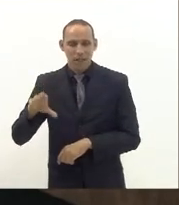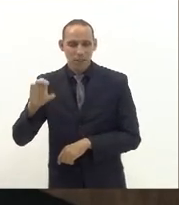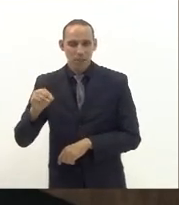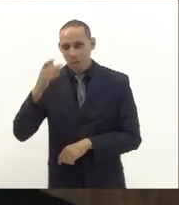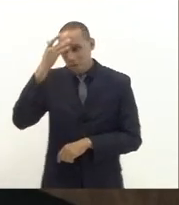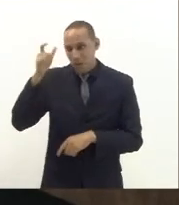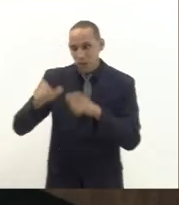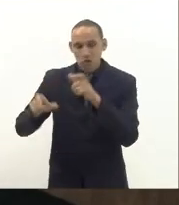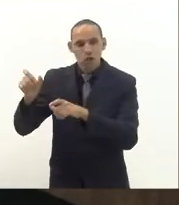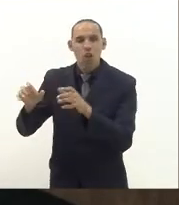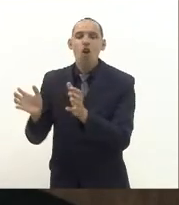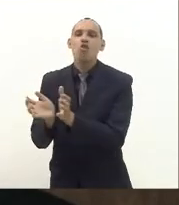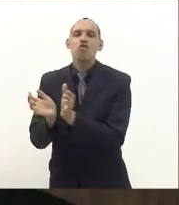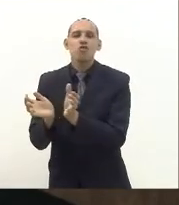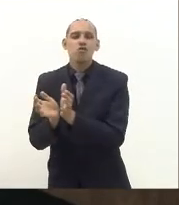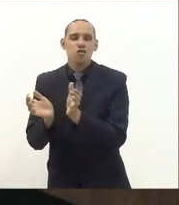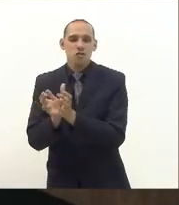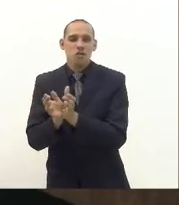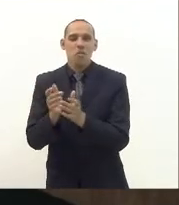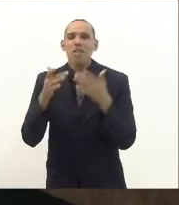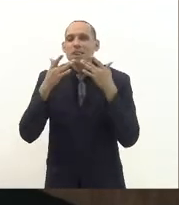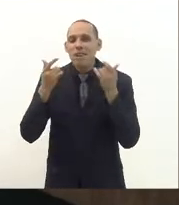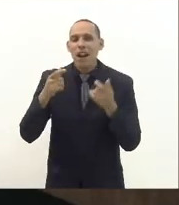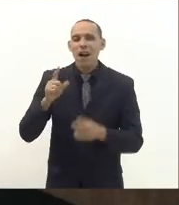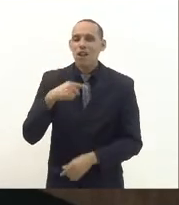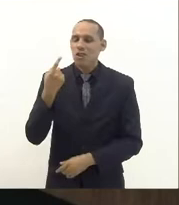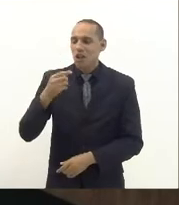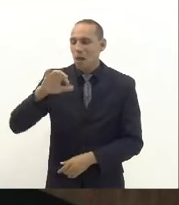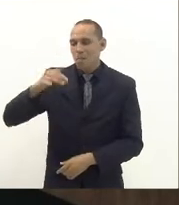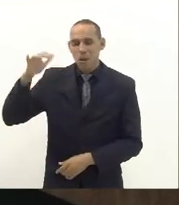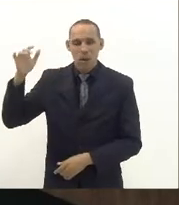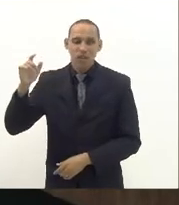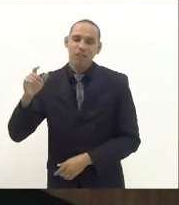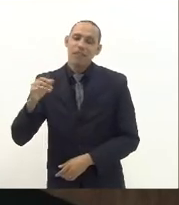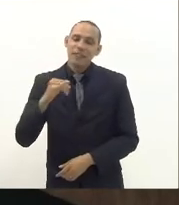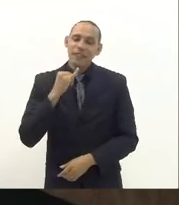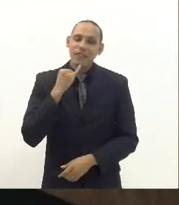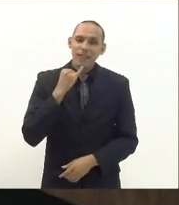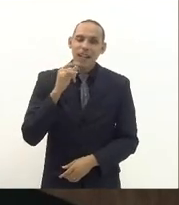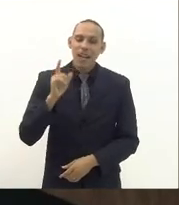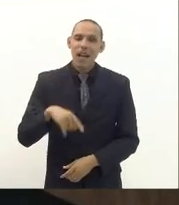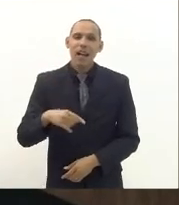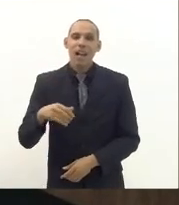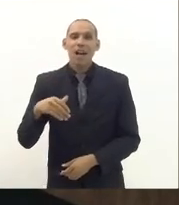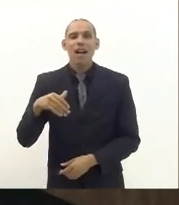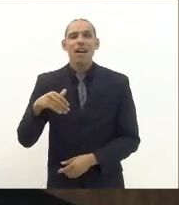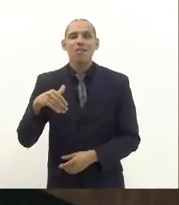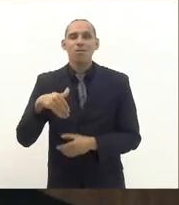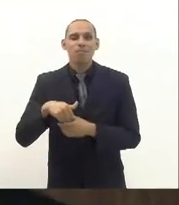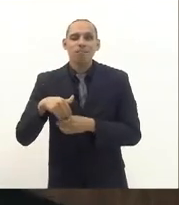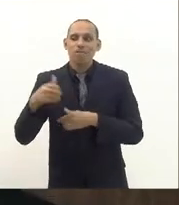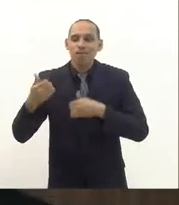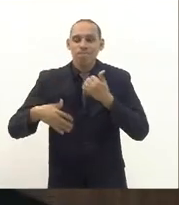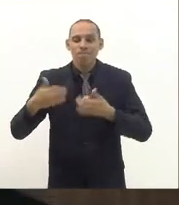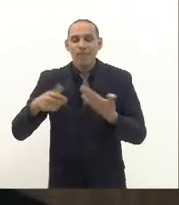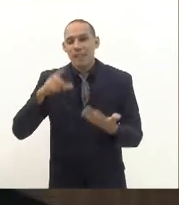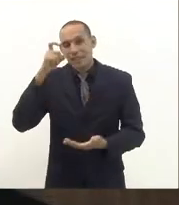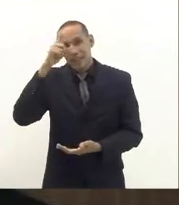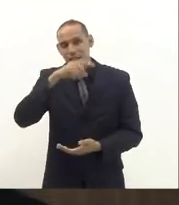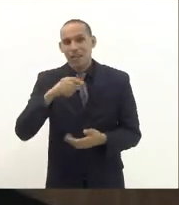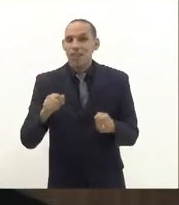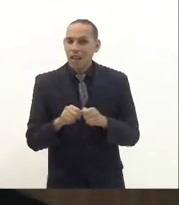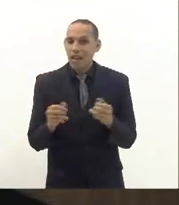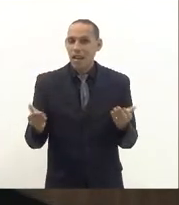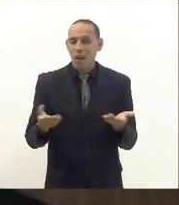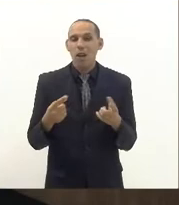de direitos humanos é o grupo de teatro nós do Morro e infelizmente é uma declaração um pouco difícil de fazer nesse momento